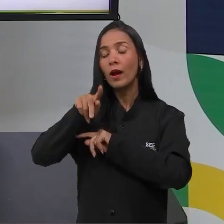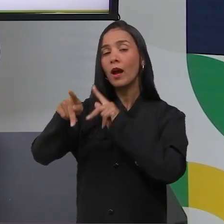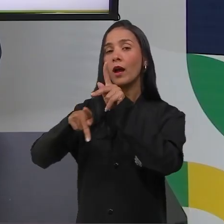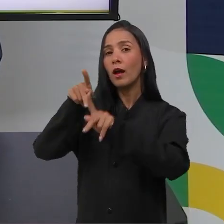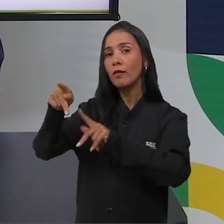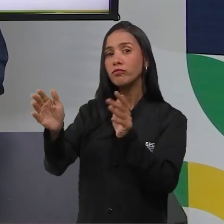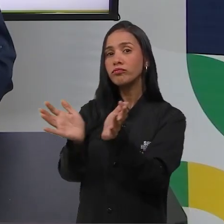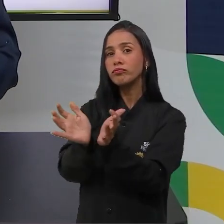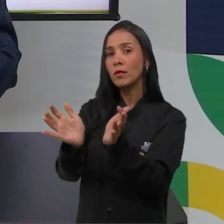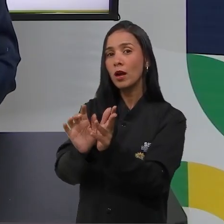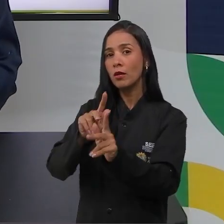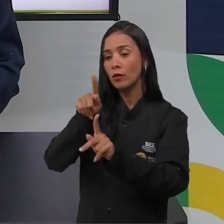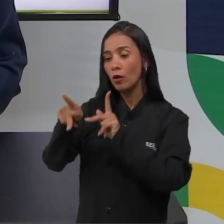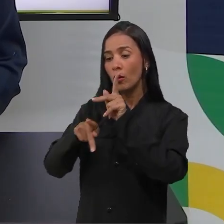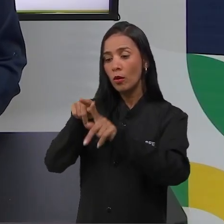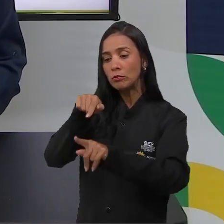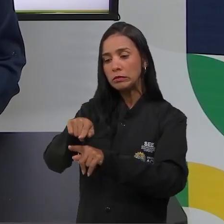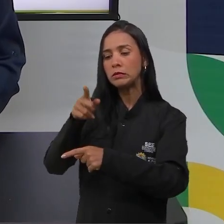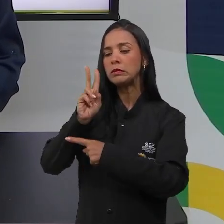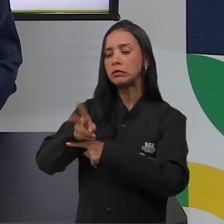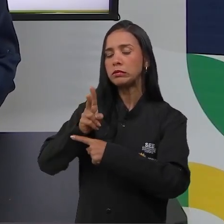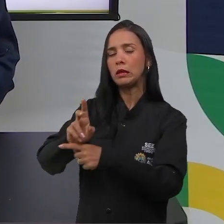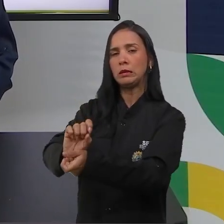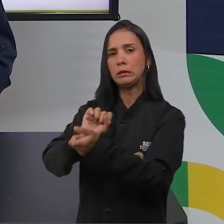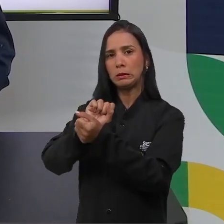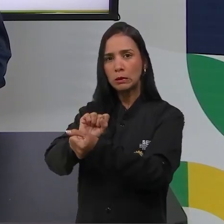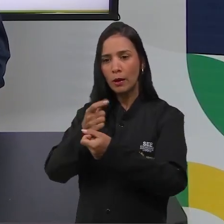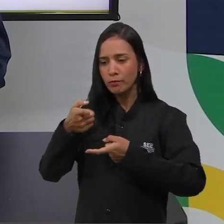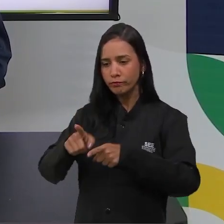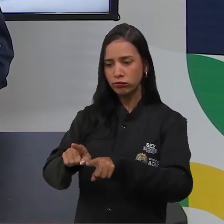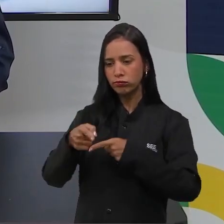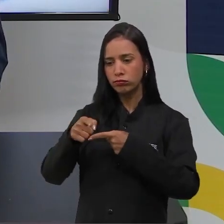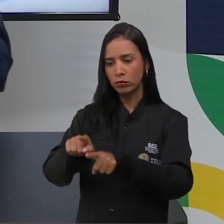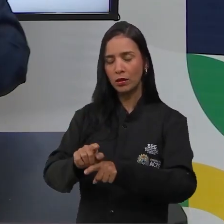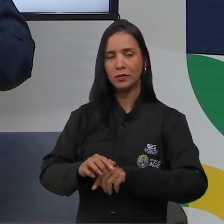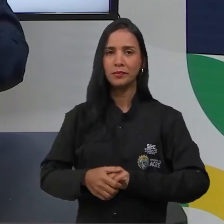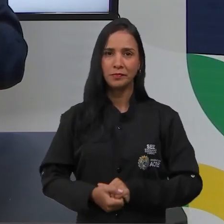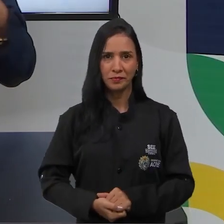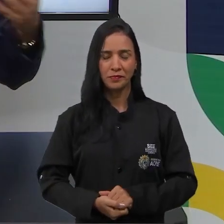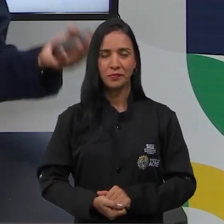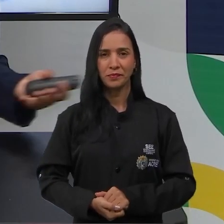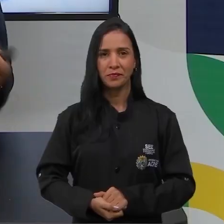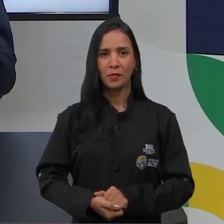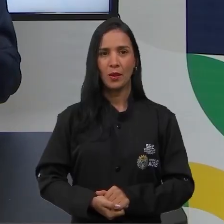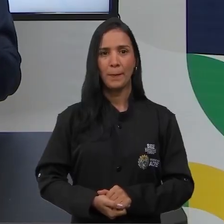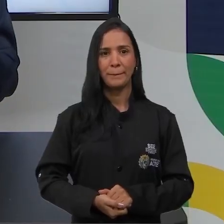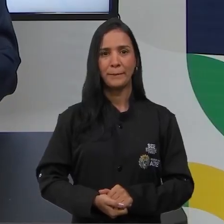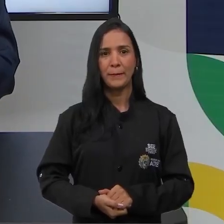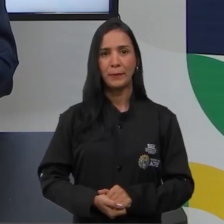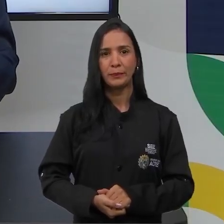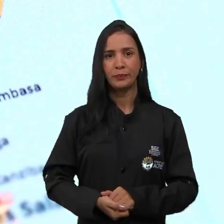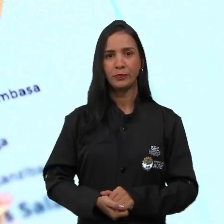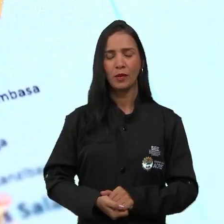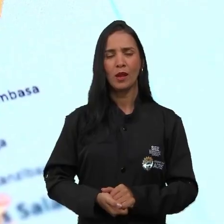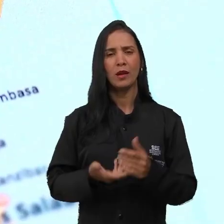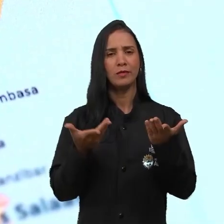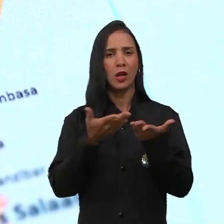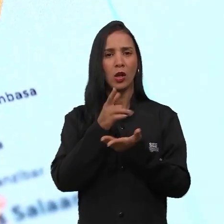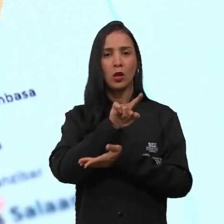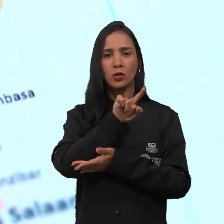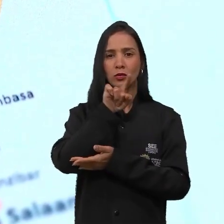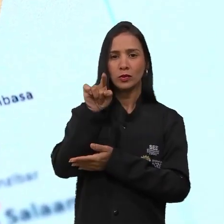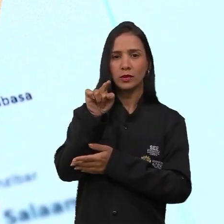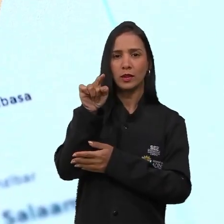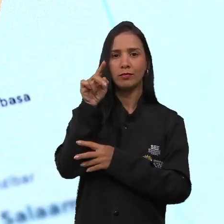foi subjugada e escravizada, ok? Agora vamos falar um pouco aqui, eu quero que vocês visualizem aí